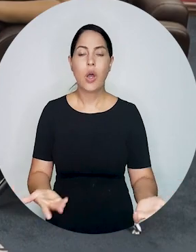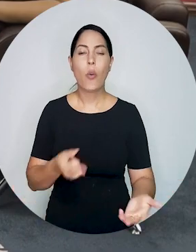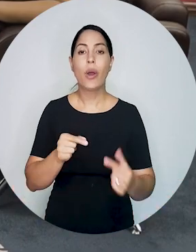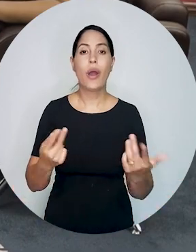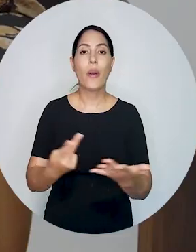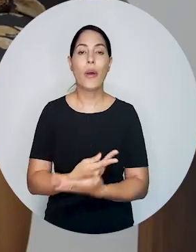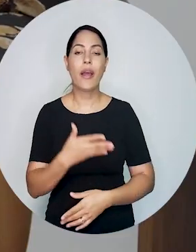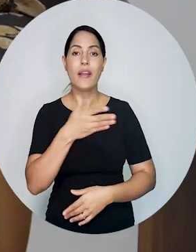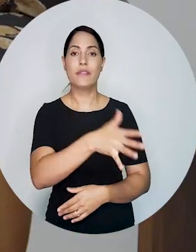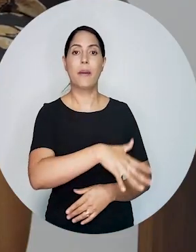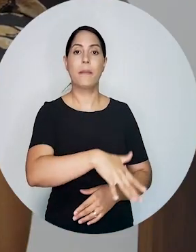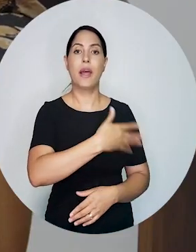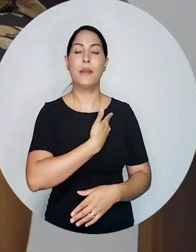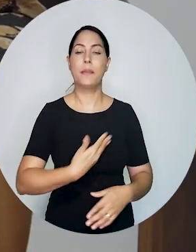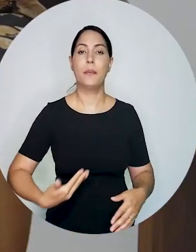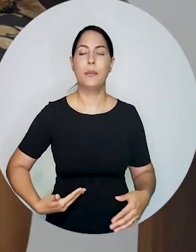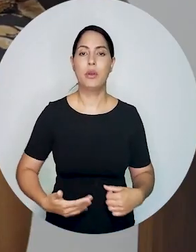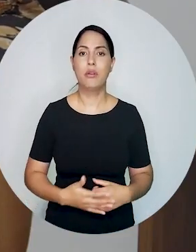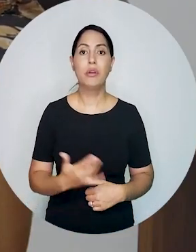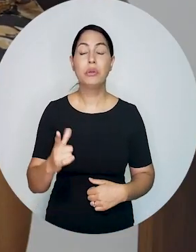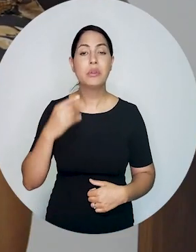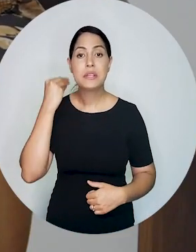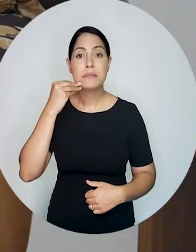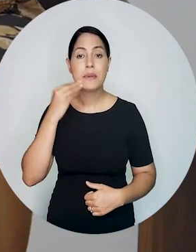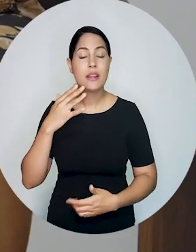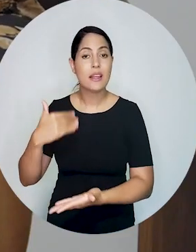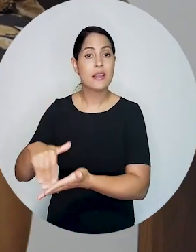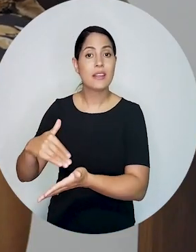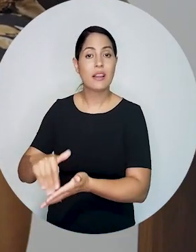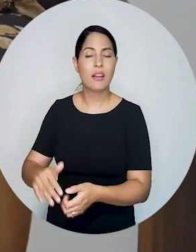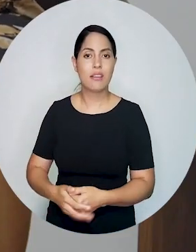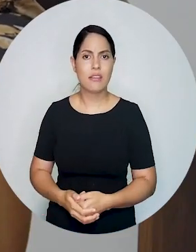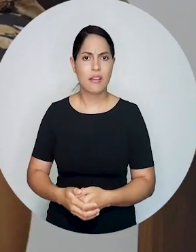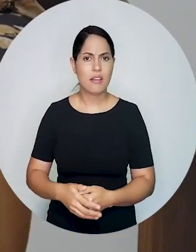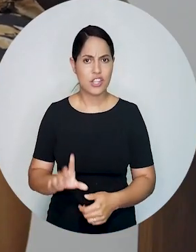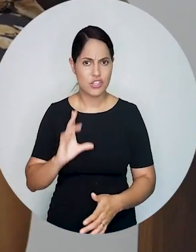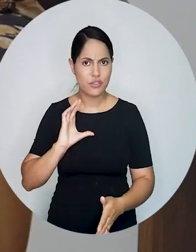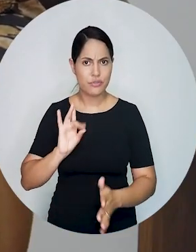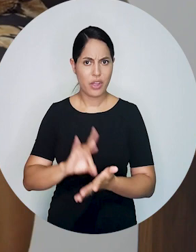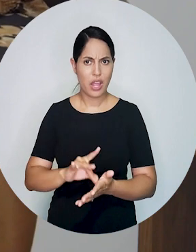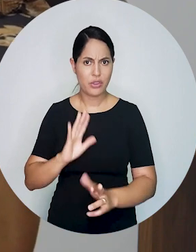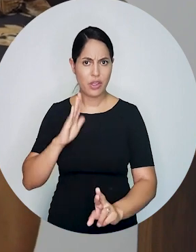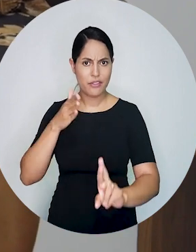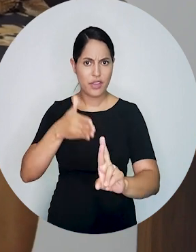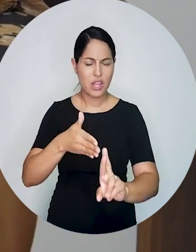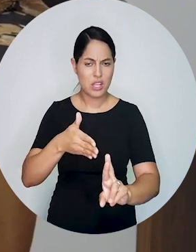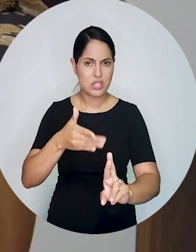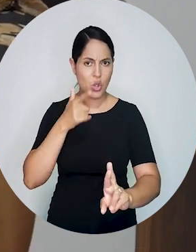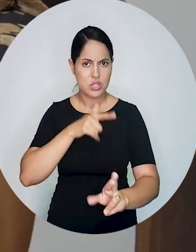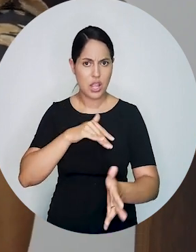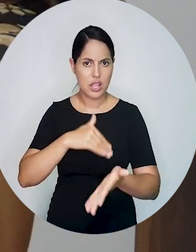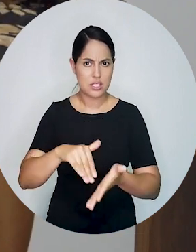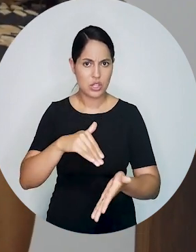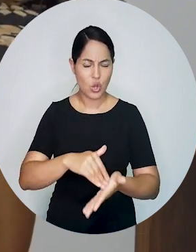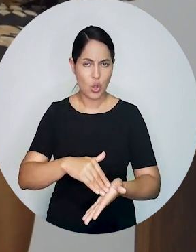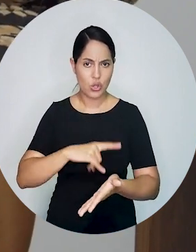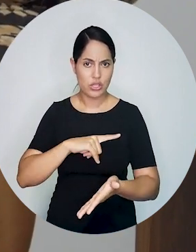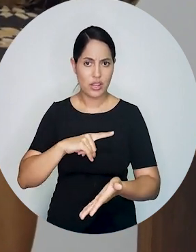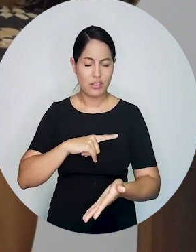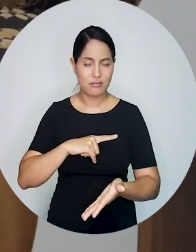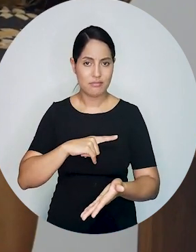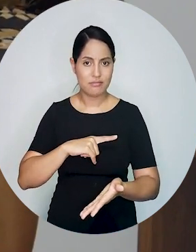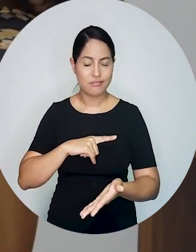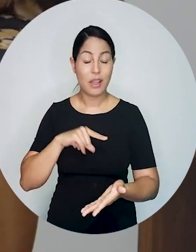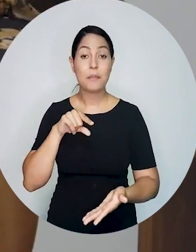faculdade, sai sem experiência nenhuma de mercado, sem referência nenhuma para colocar no currículo que já esteve em algum escritório. E o que ele